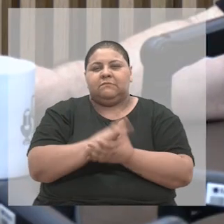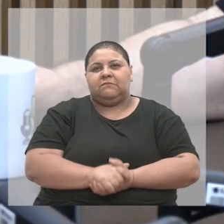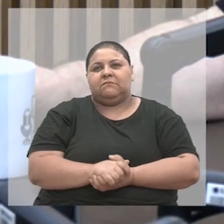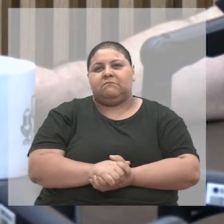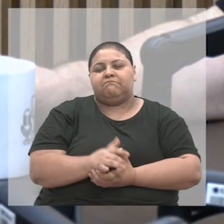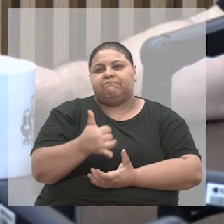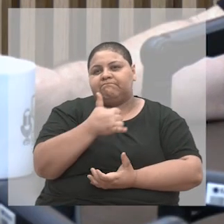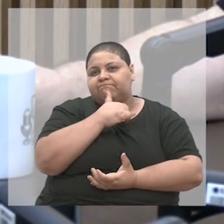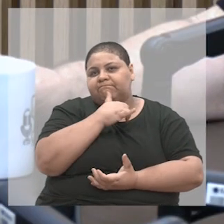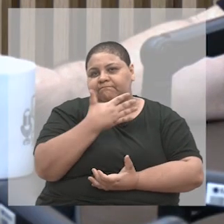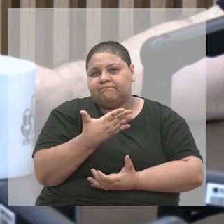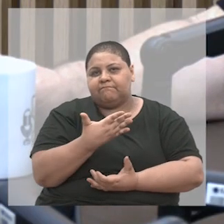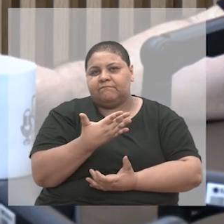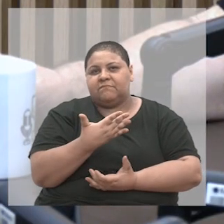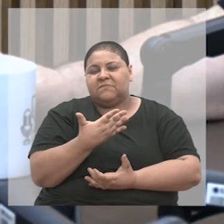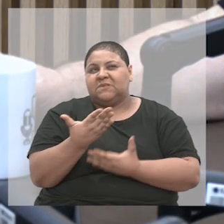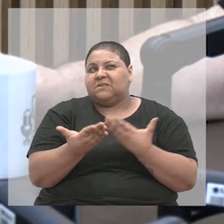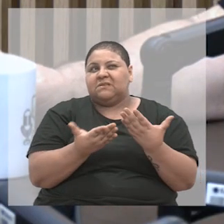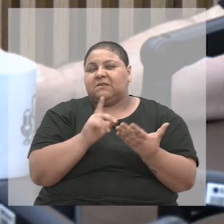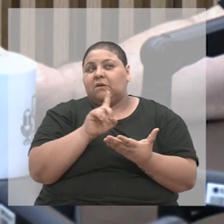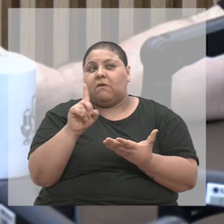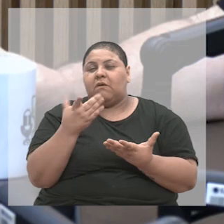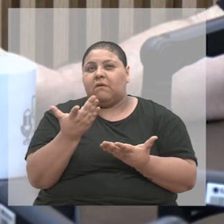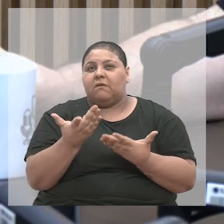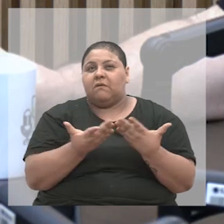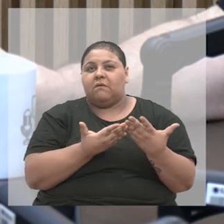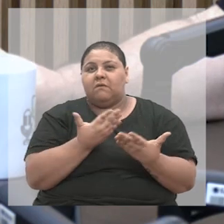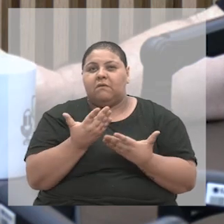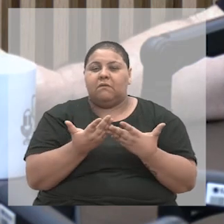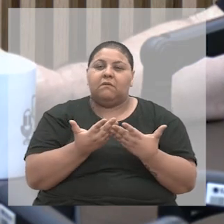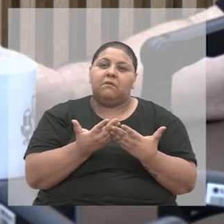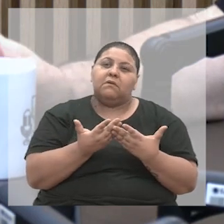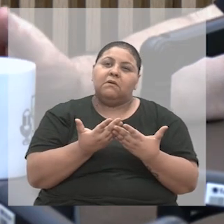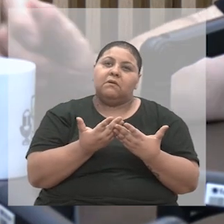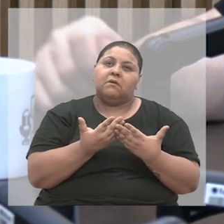acho que, infelizmente, não é nem questão de